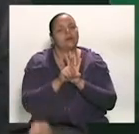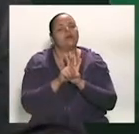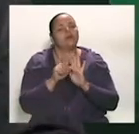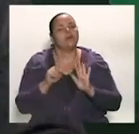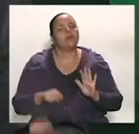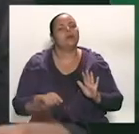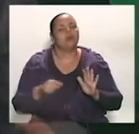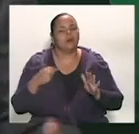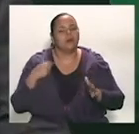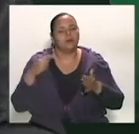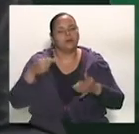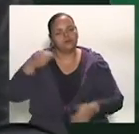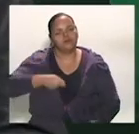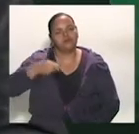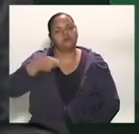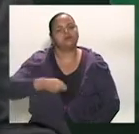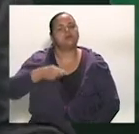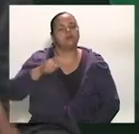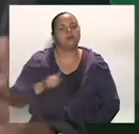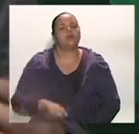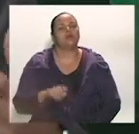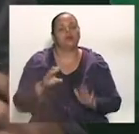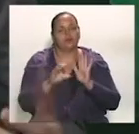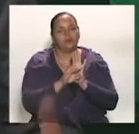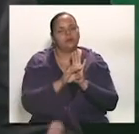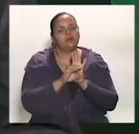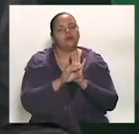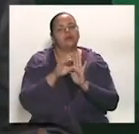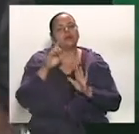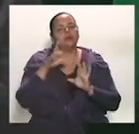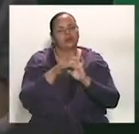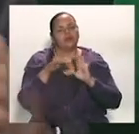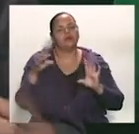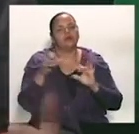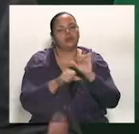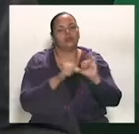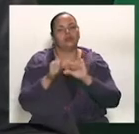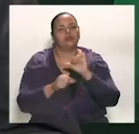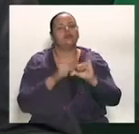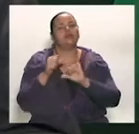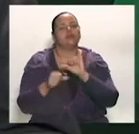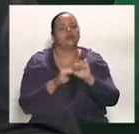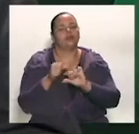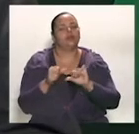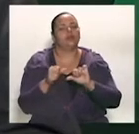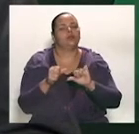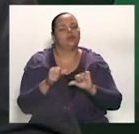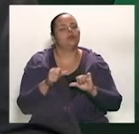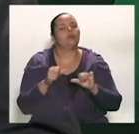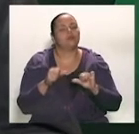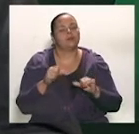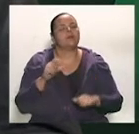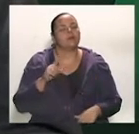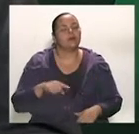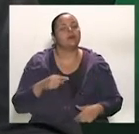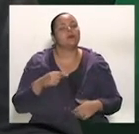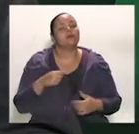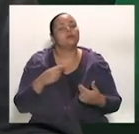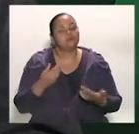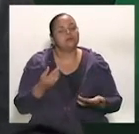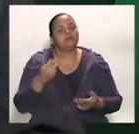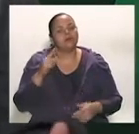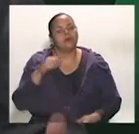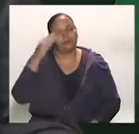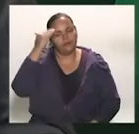uma legislação de cunho ditatorial. Então, a Constituição democrática mudou esse panorama.